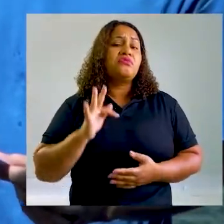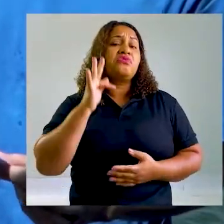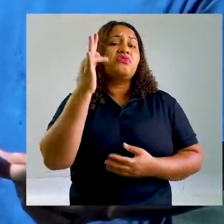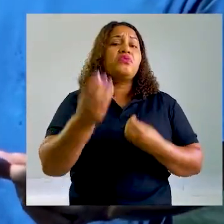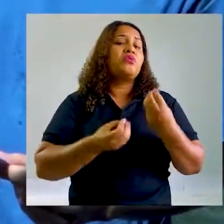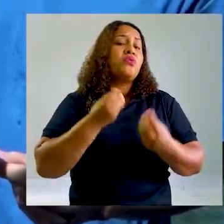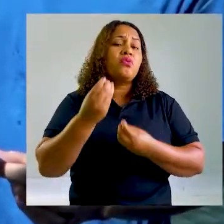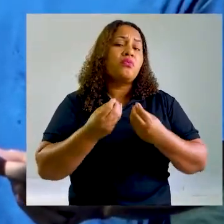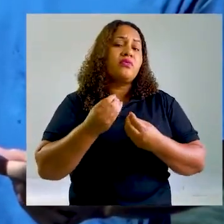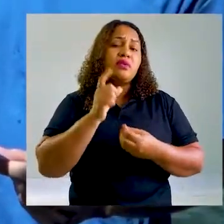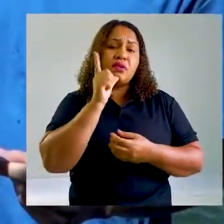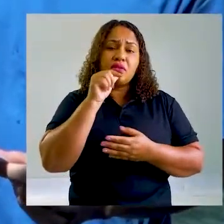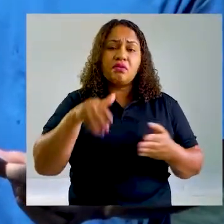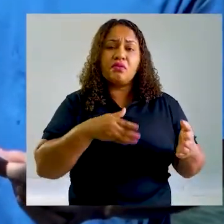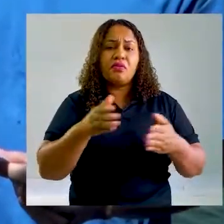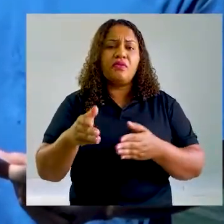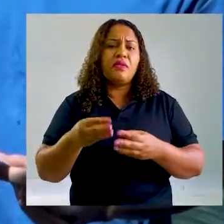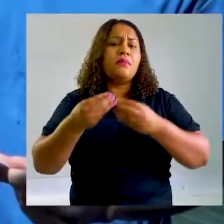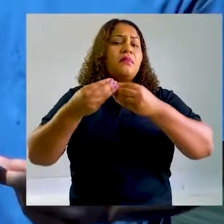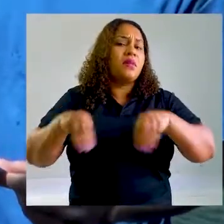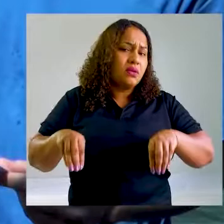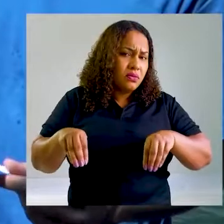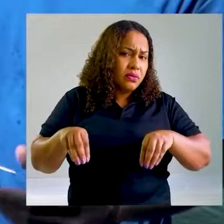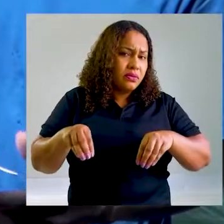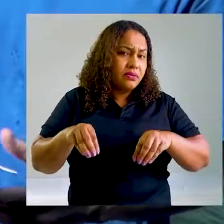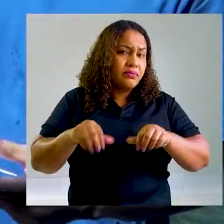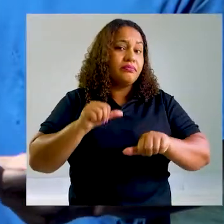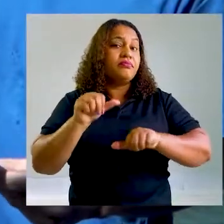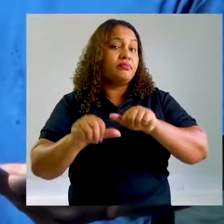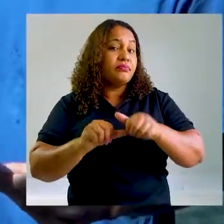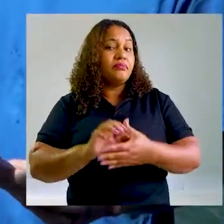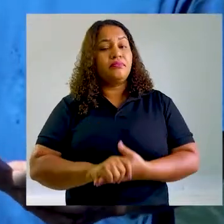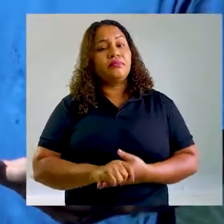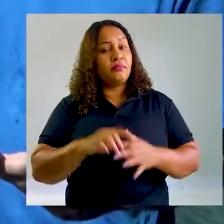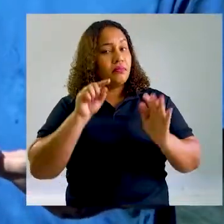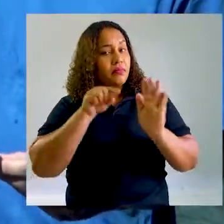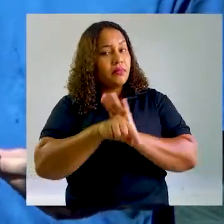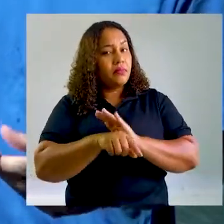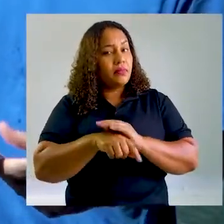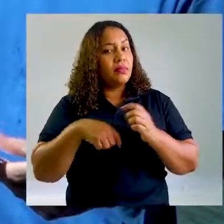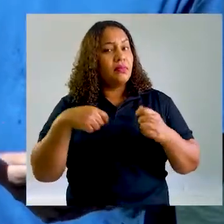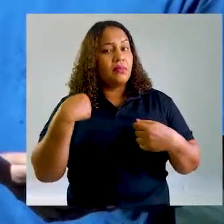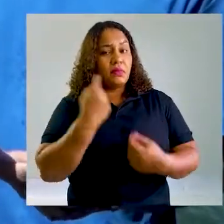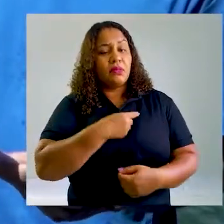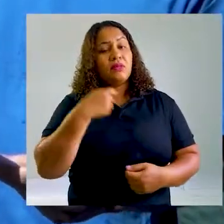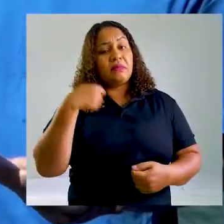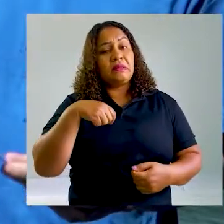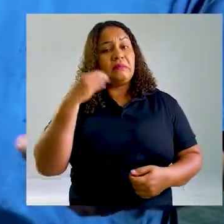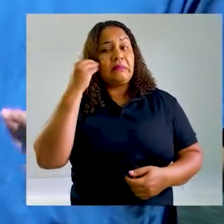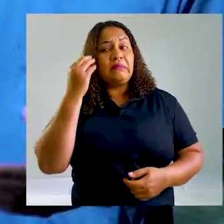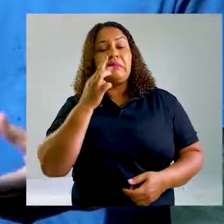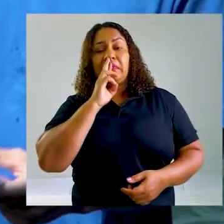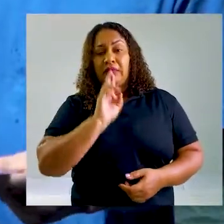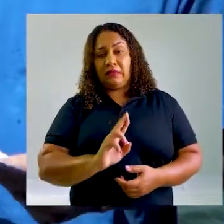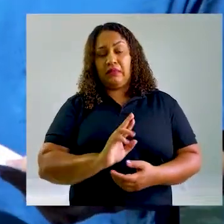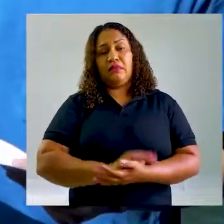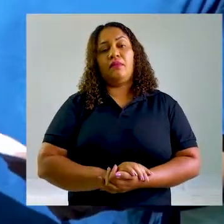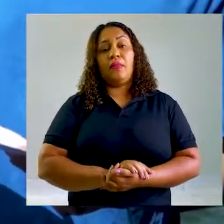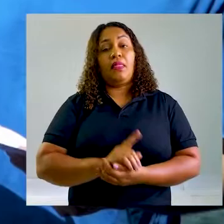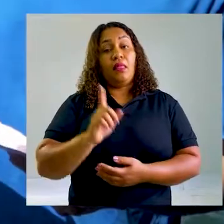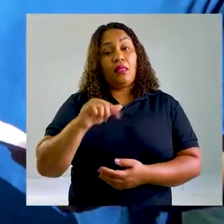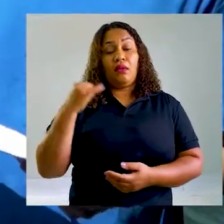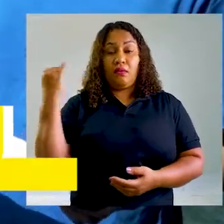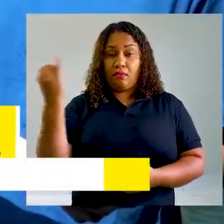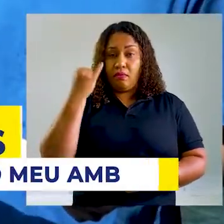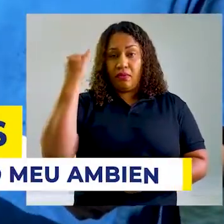continuar suportando isso sem sofrer graves alterações? É uma pergunta que a gente tem que tentar responder. É importante a gente entender que